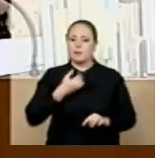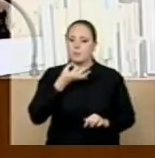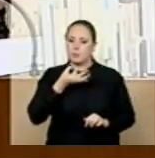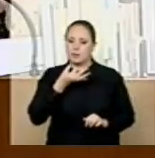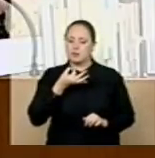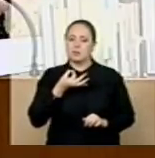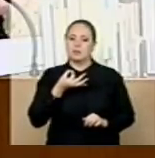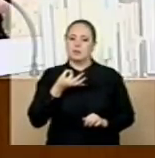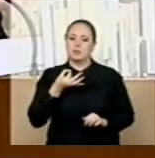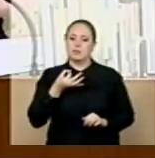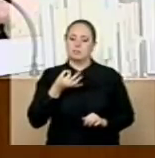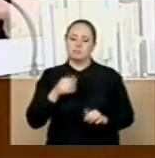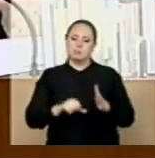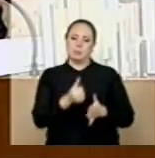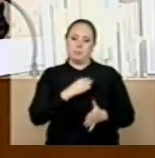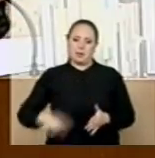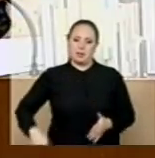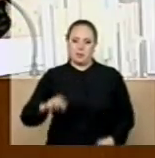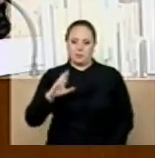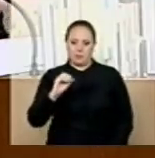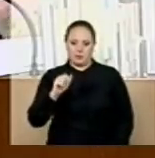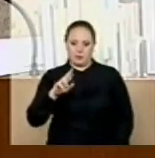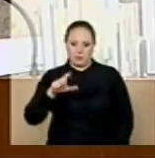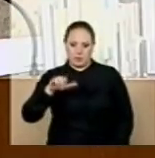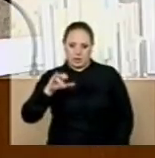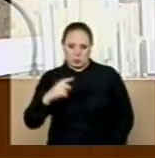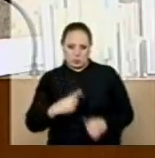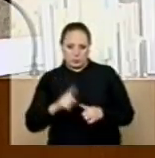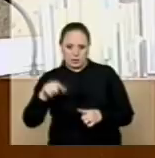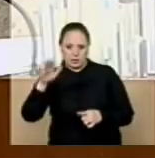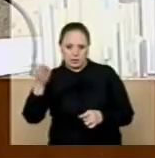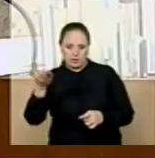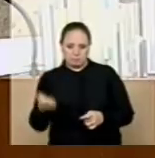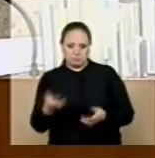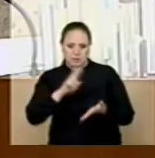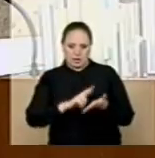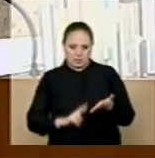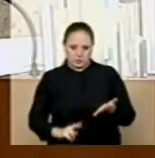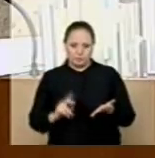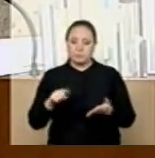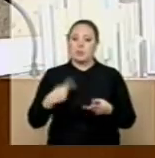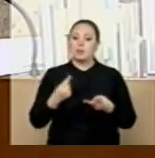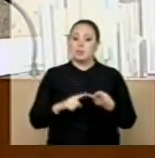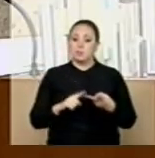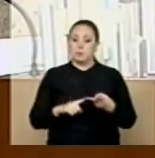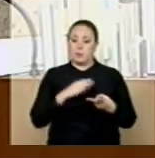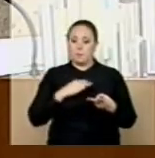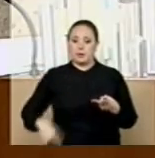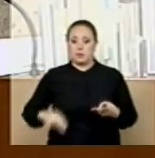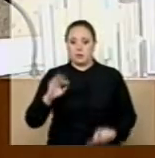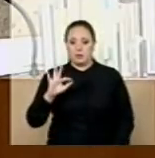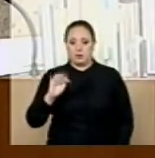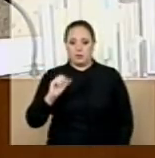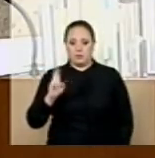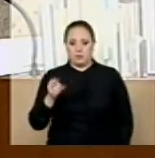concedo a palavra inicialmente ao ministro Marco Aurélio para o relatório da ação sob a sua relatoria, na sequência ao ministro Edson Fachin